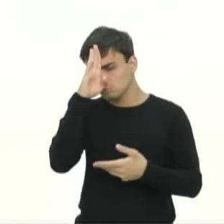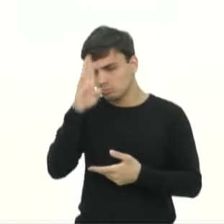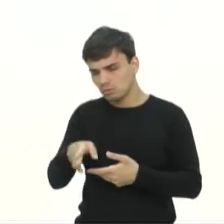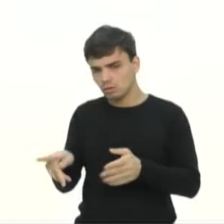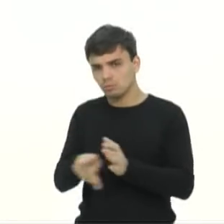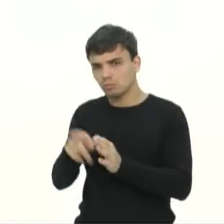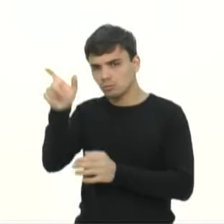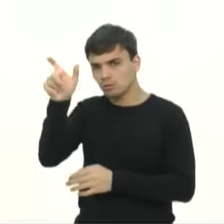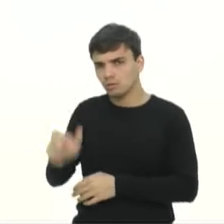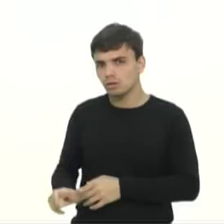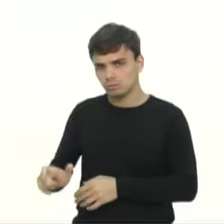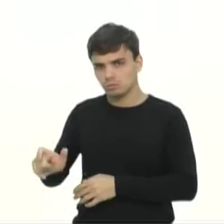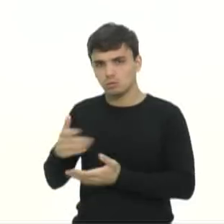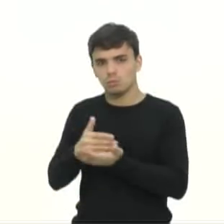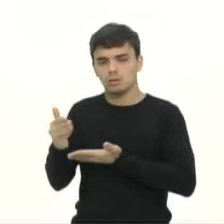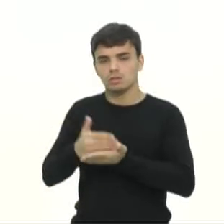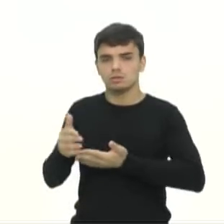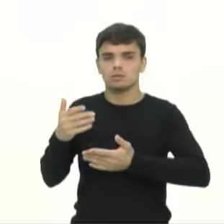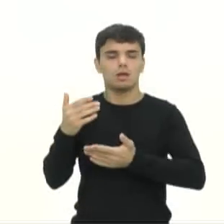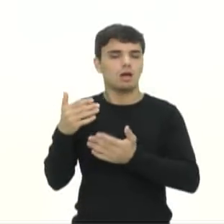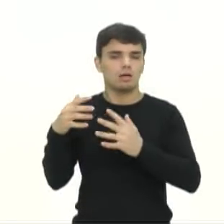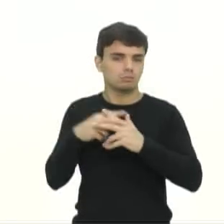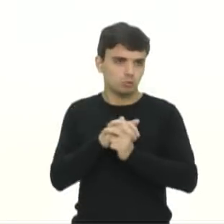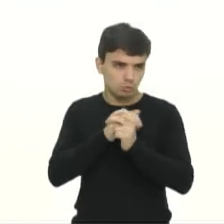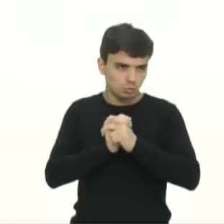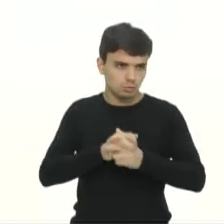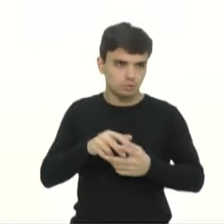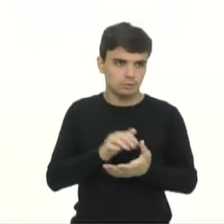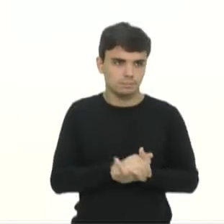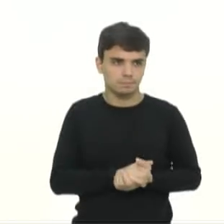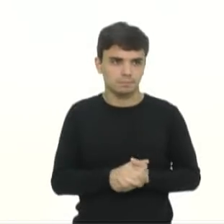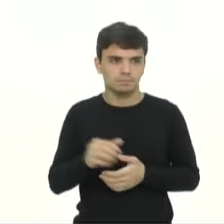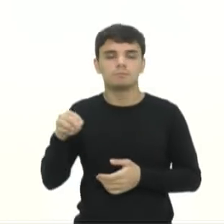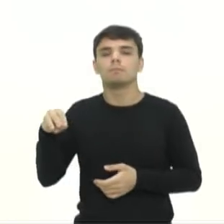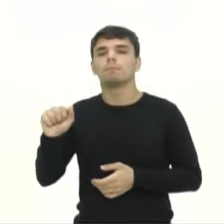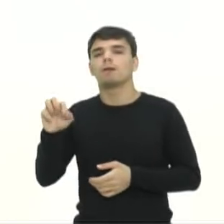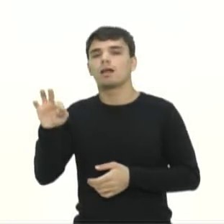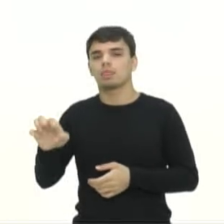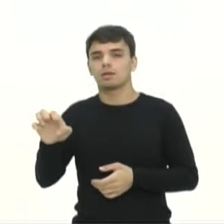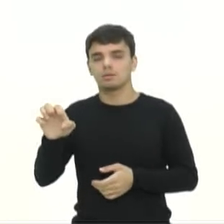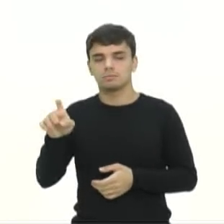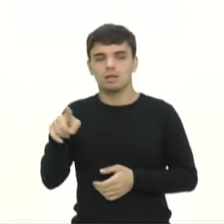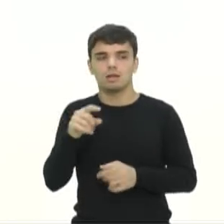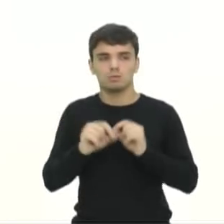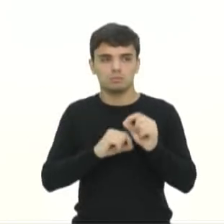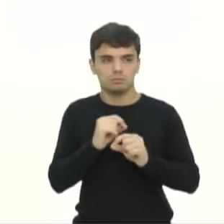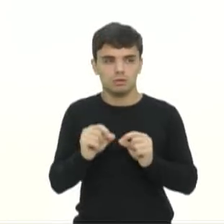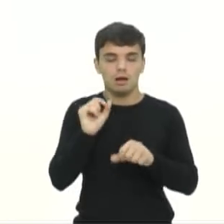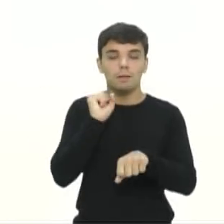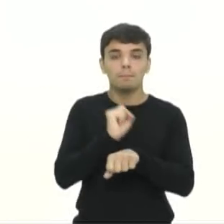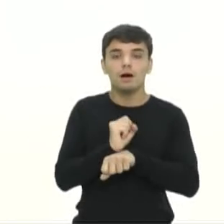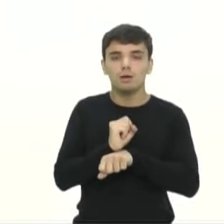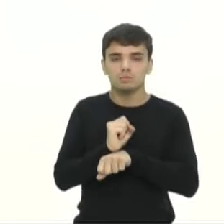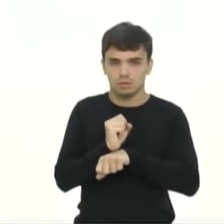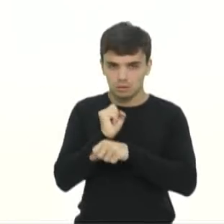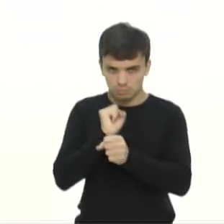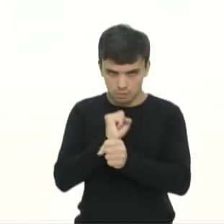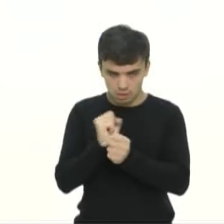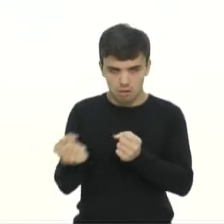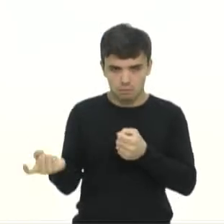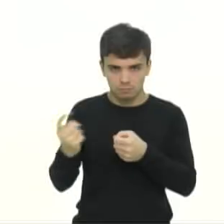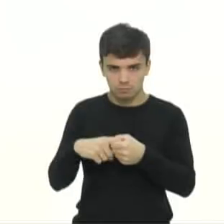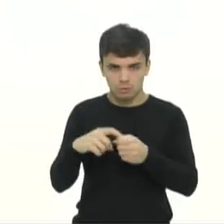para iniciar a luta. O Mate é um comando do árbitro para uma pausa de luta. O Soromeide